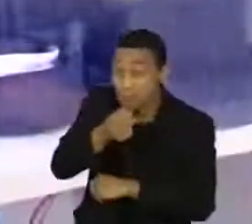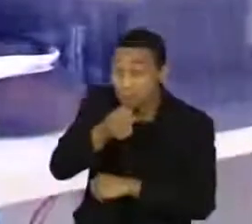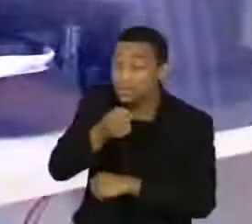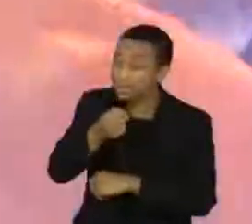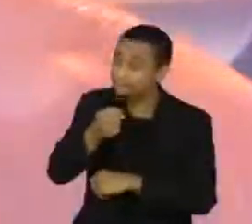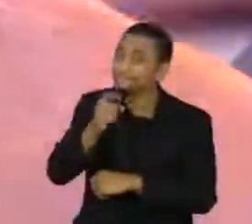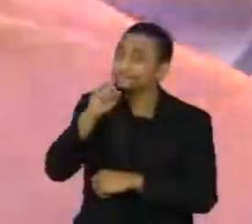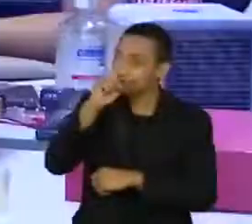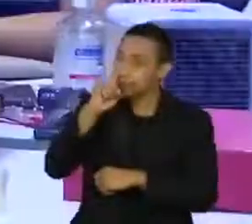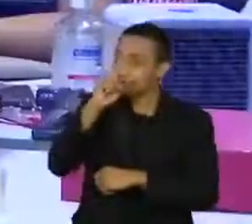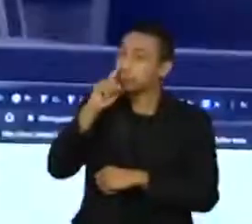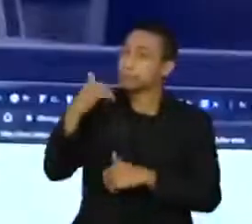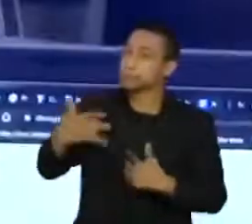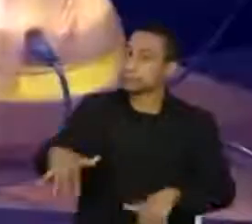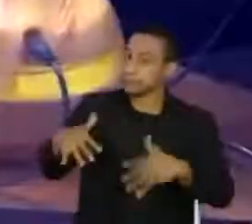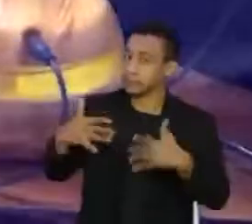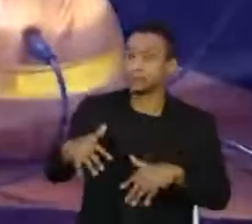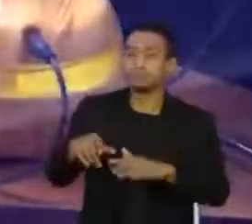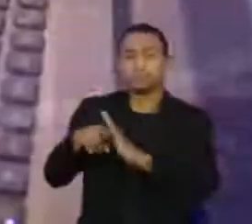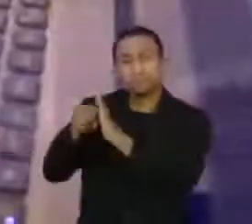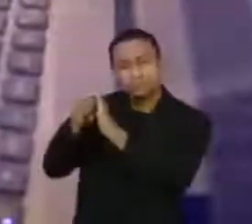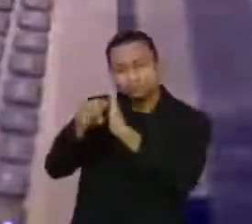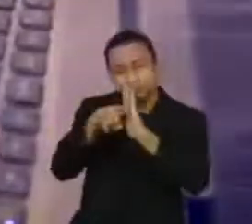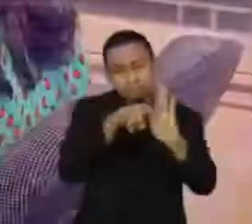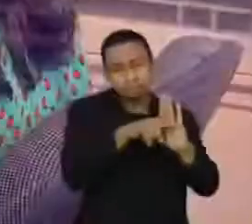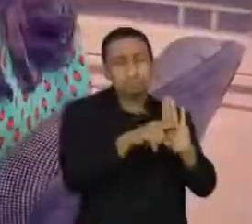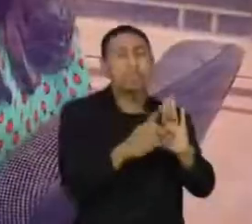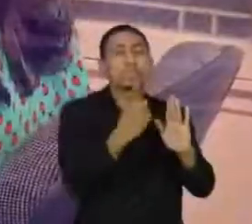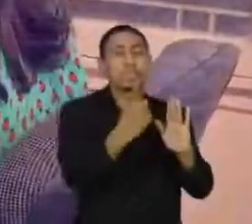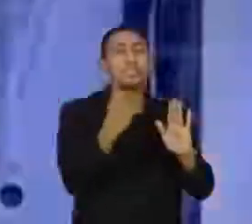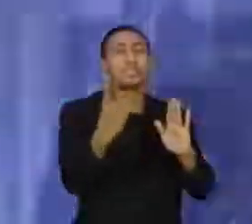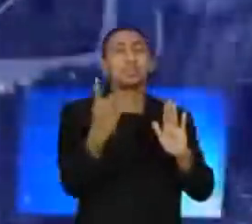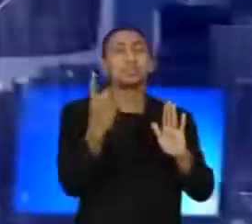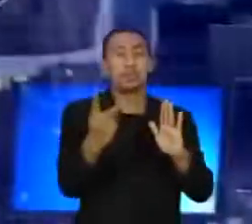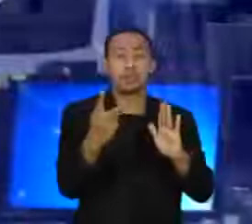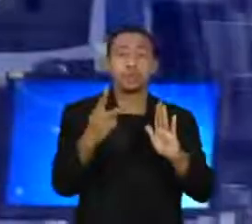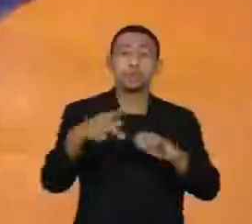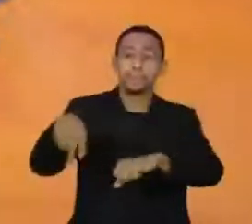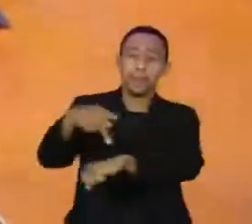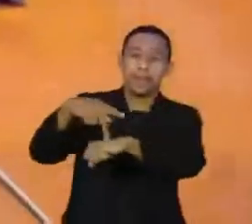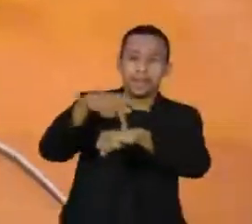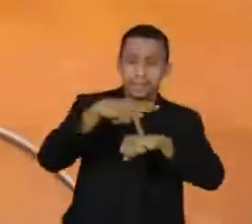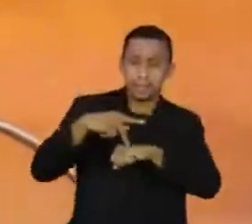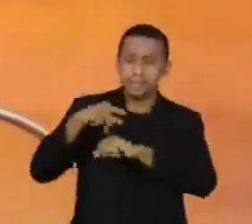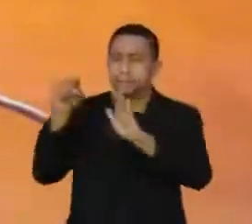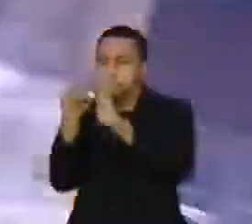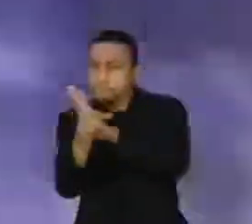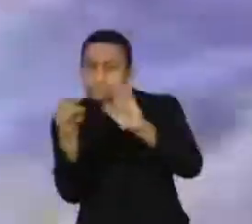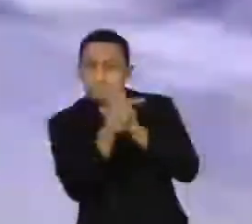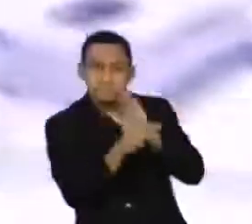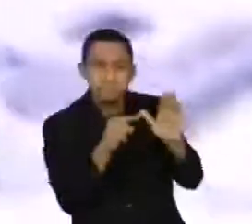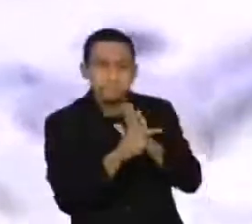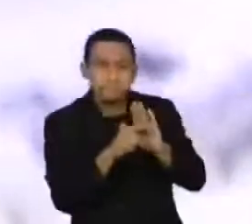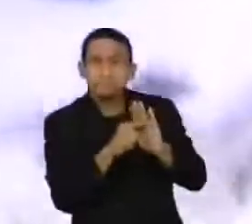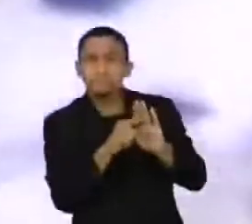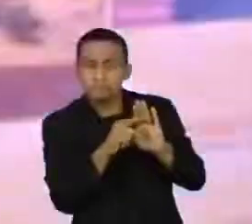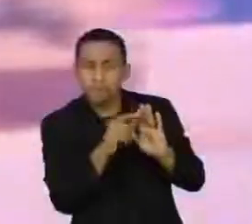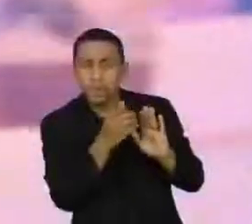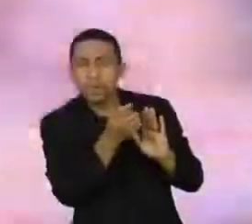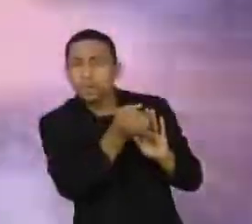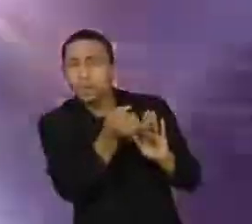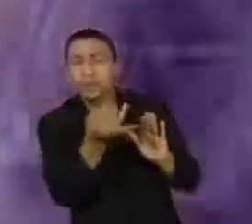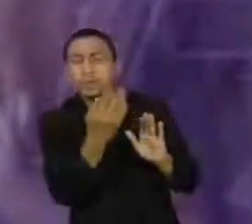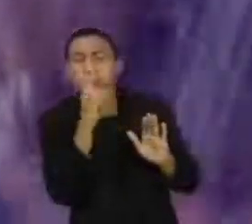entrevistados jornalistas de 112 países ao redor do mundo. Desses locais, 40 foram classificados como perigosos ou muito perigosos